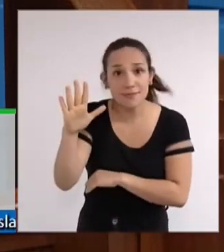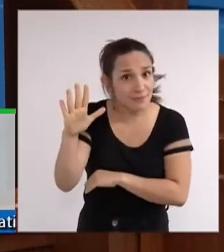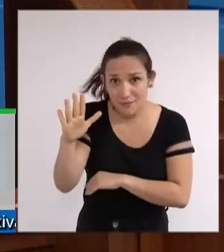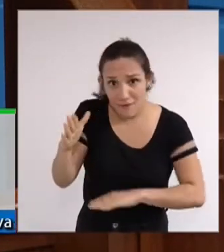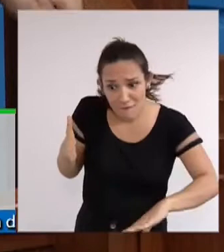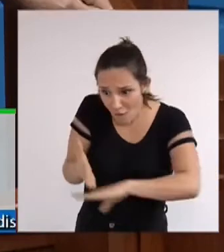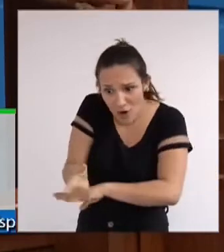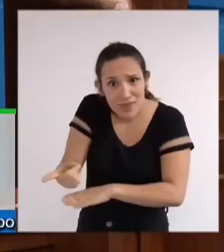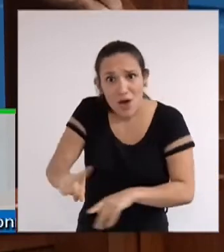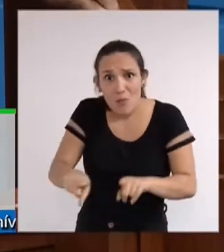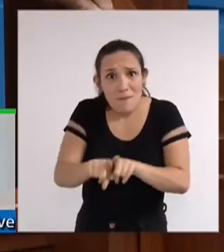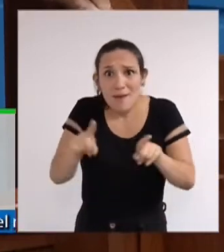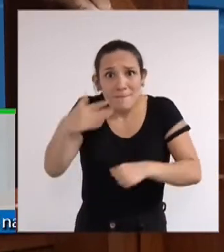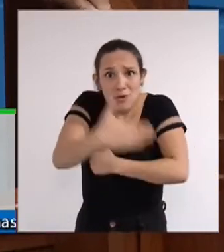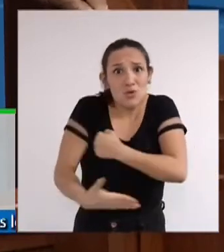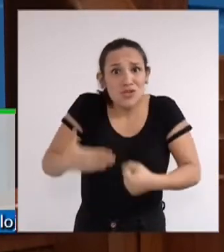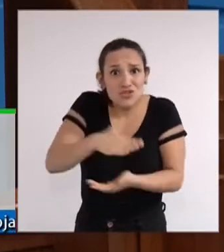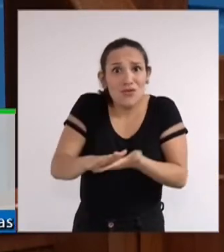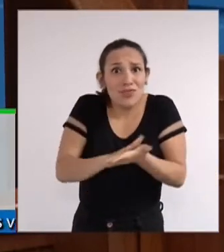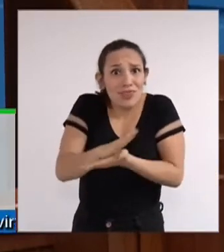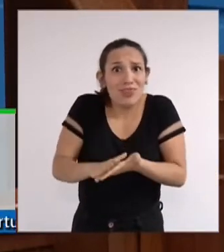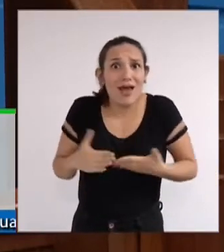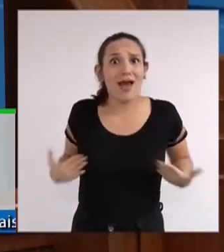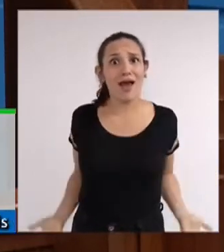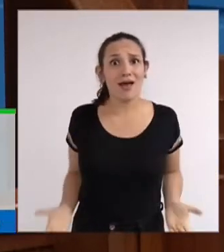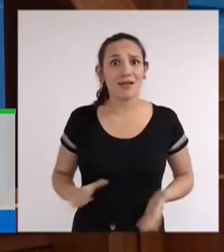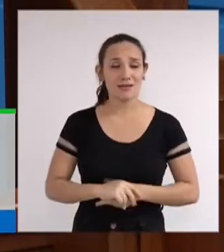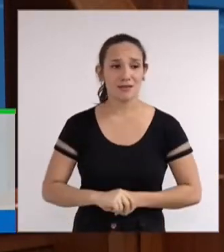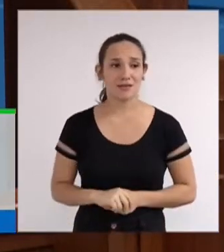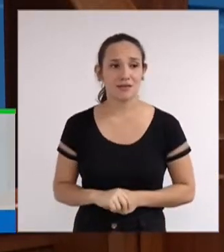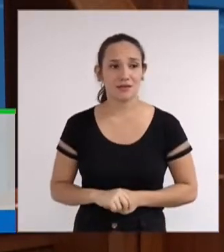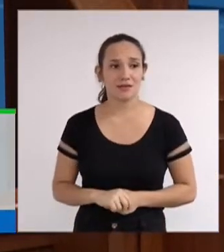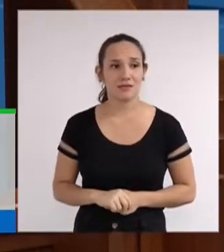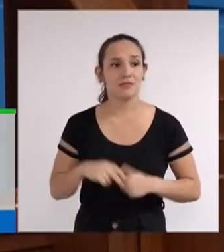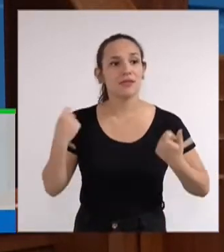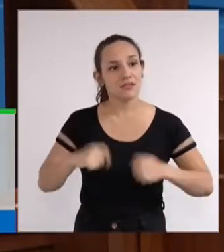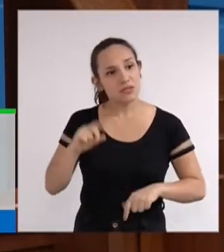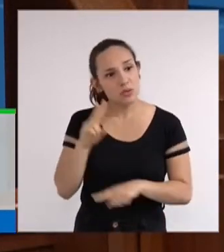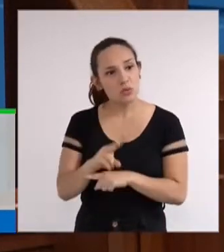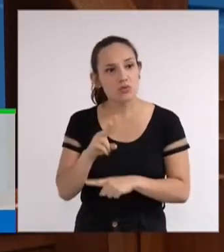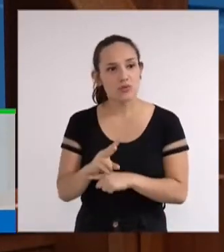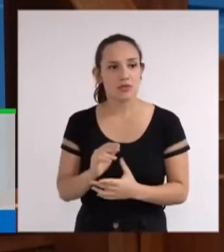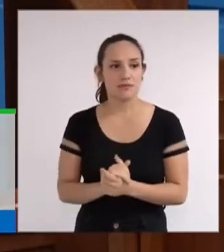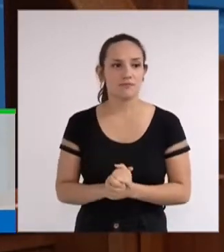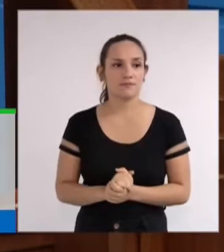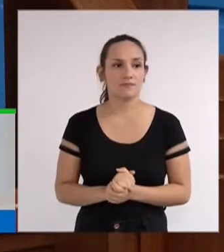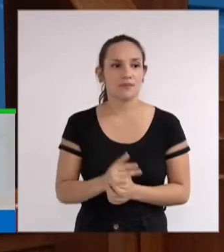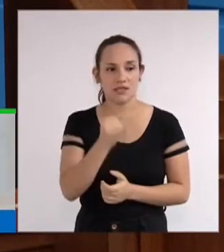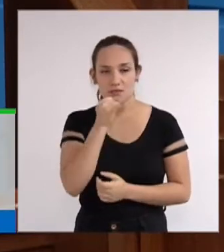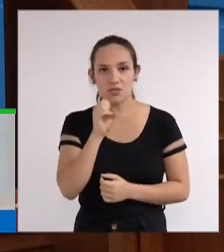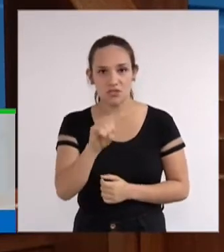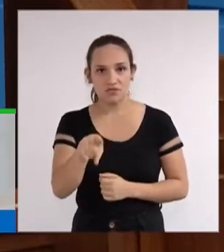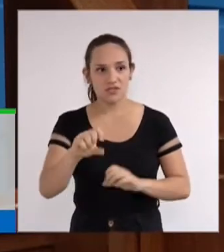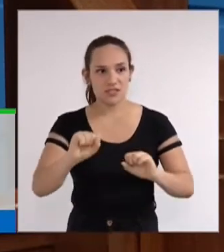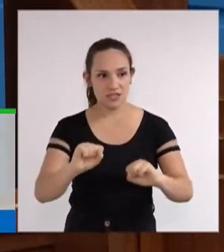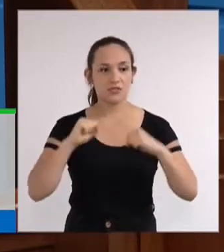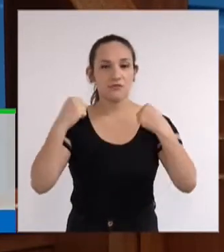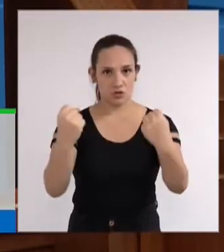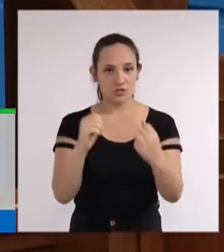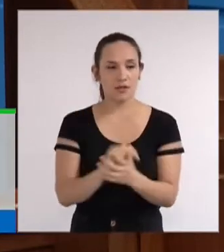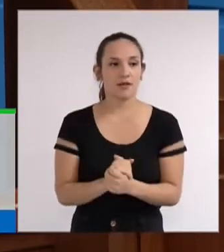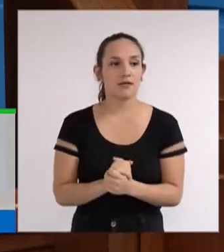dela defender o ato legislativo no processo de controle da constitucionalidade. Se os senhores se derem ao trabalho de ler a